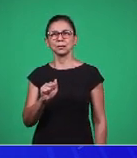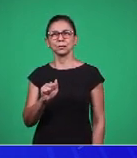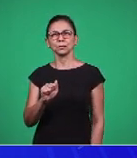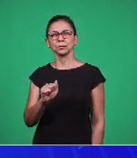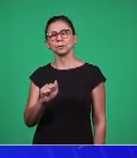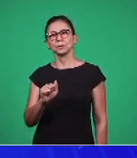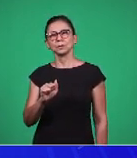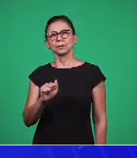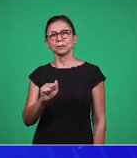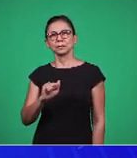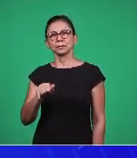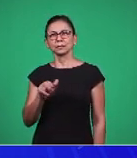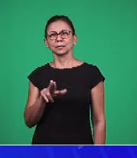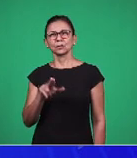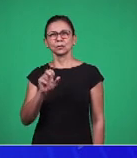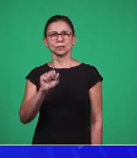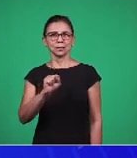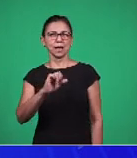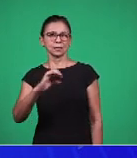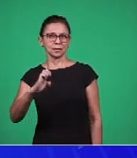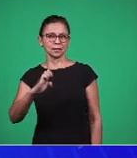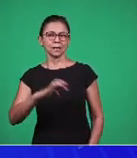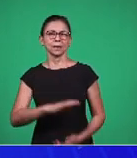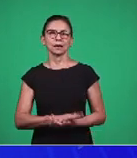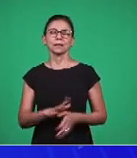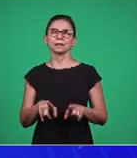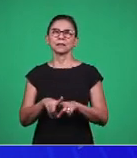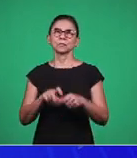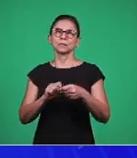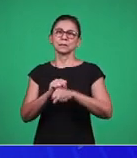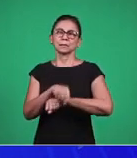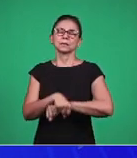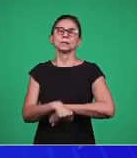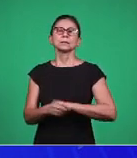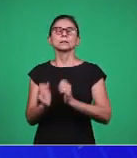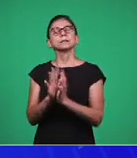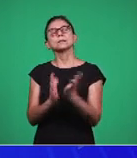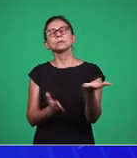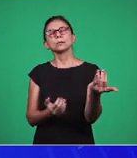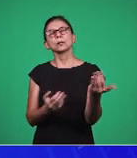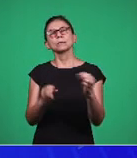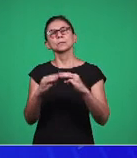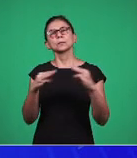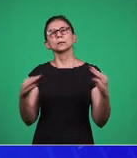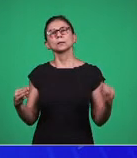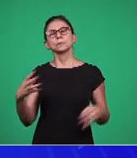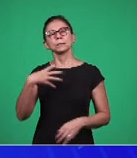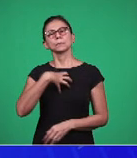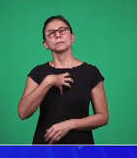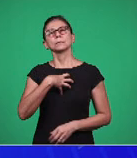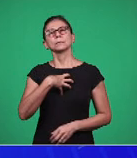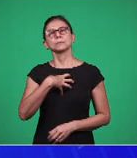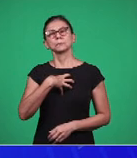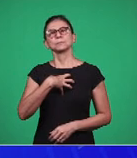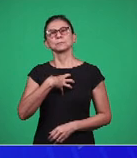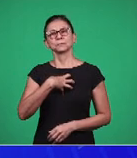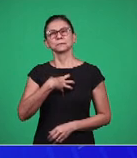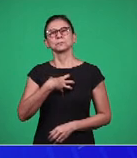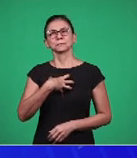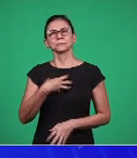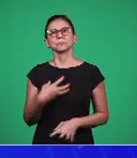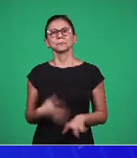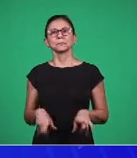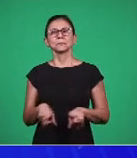do presbitério. Foi realizado um seminário para jovens no Manaim de Ilhéus, na Bahia. E um